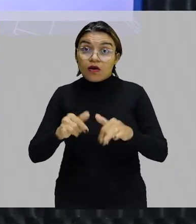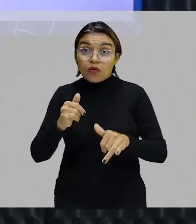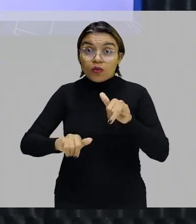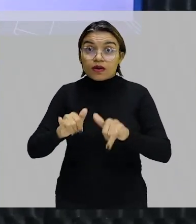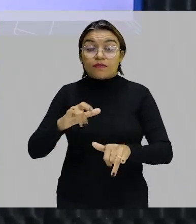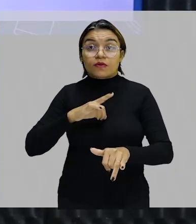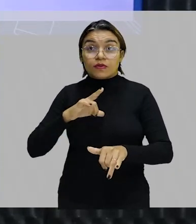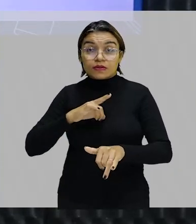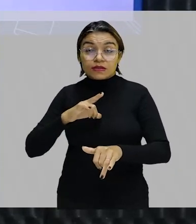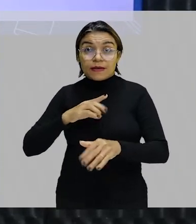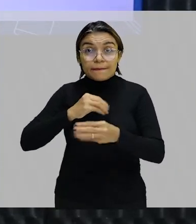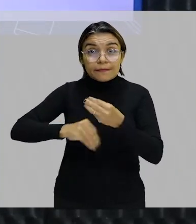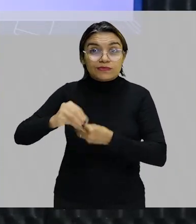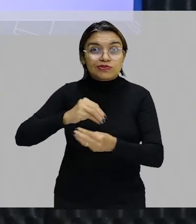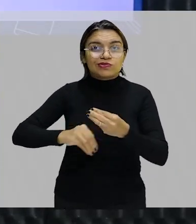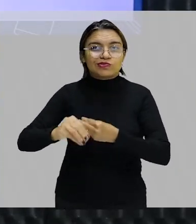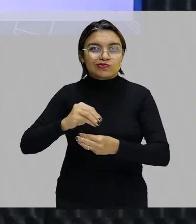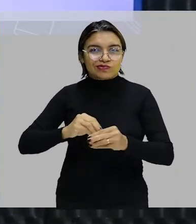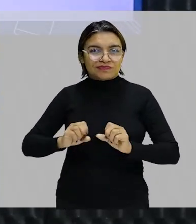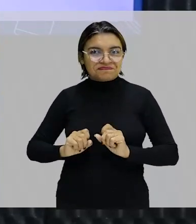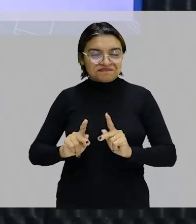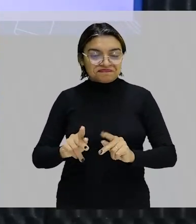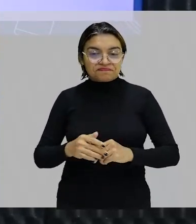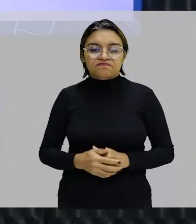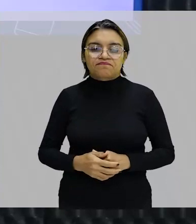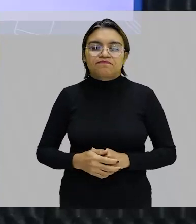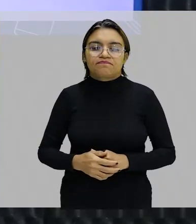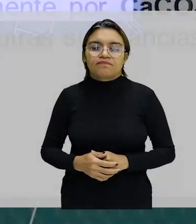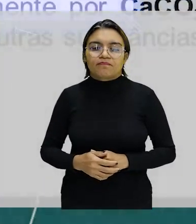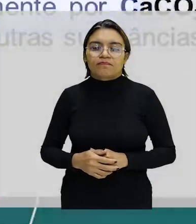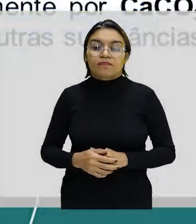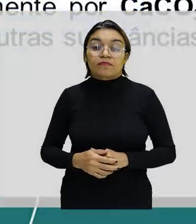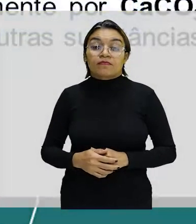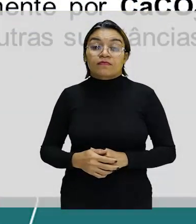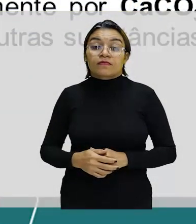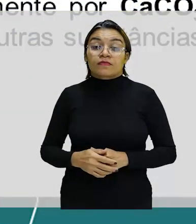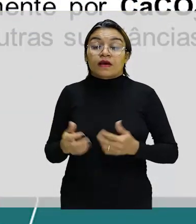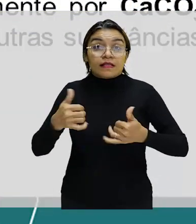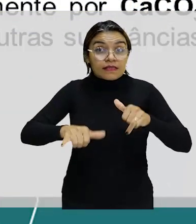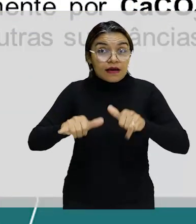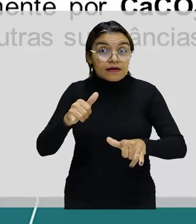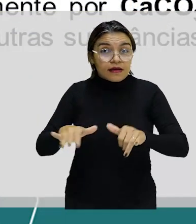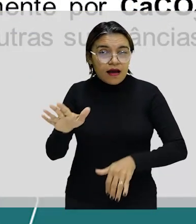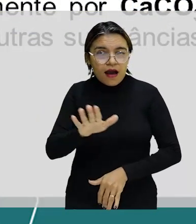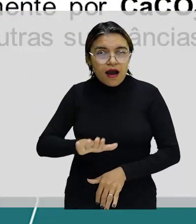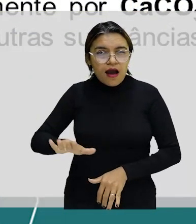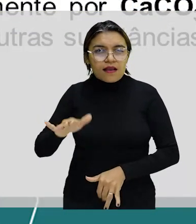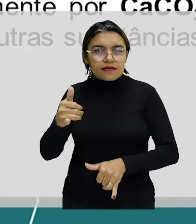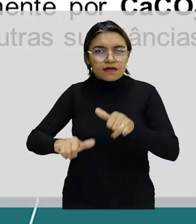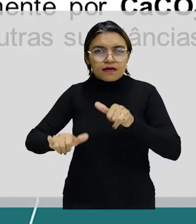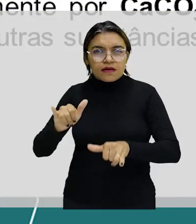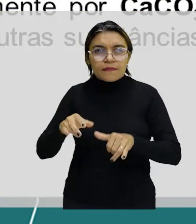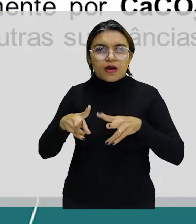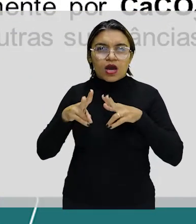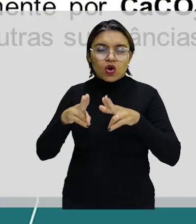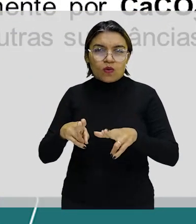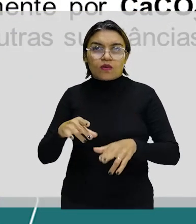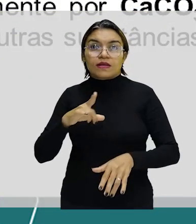impurezas. Show, turminha? Na química acontece algo semelhante. É comum o uso de